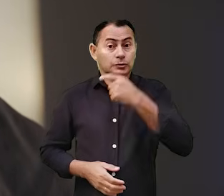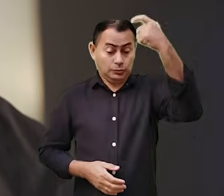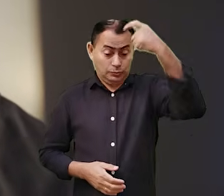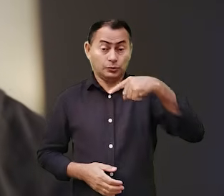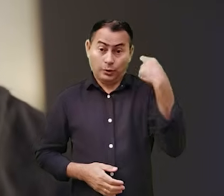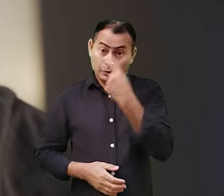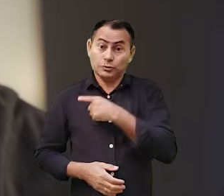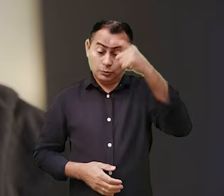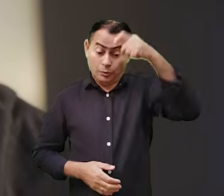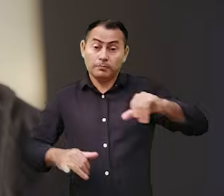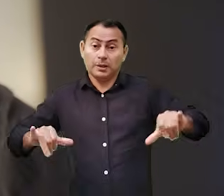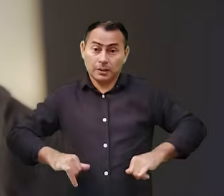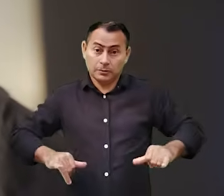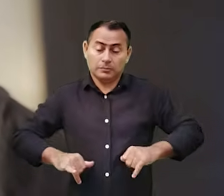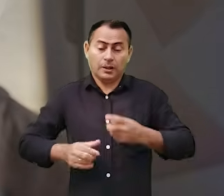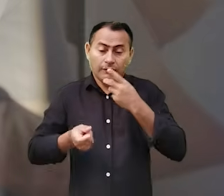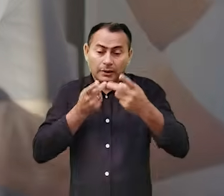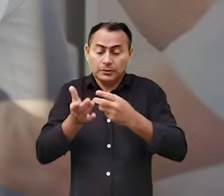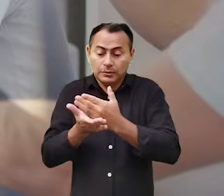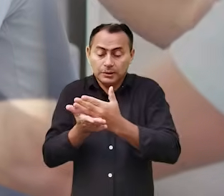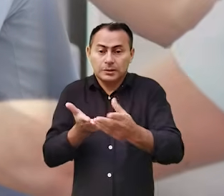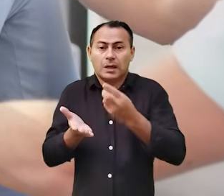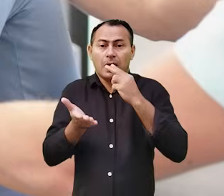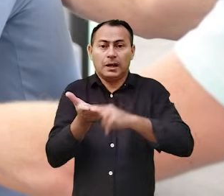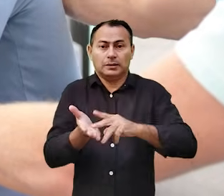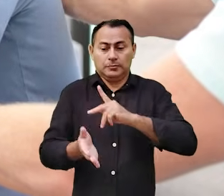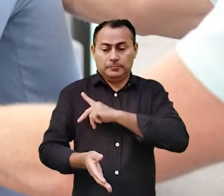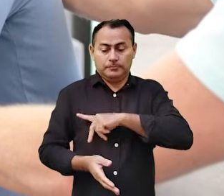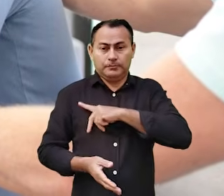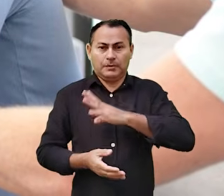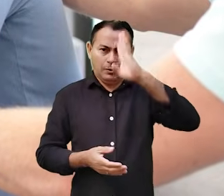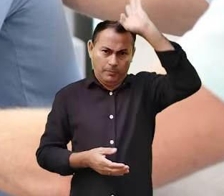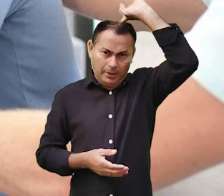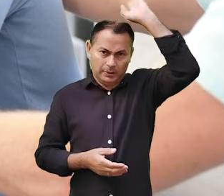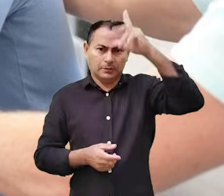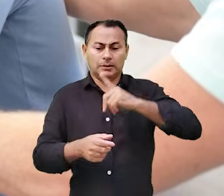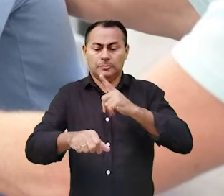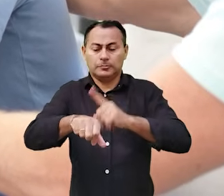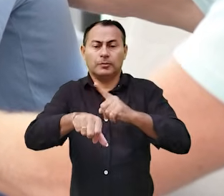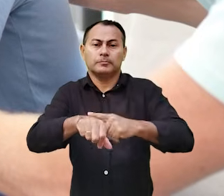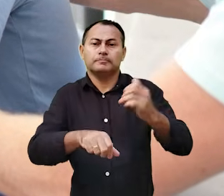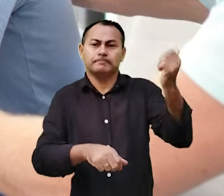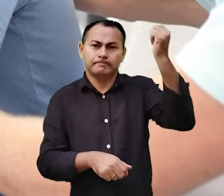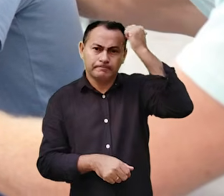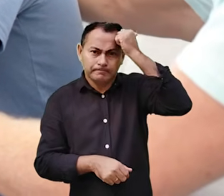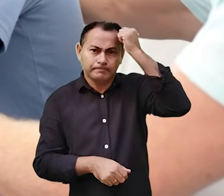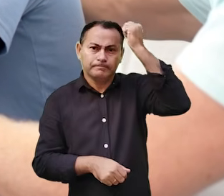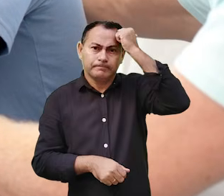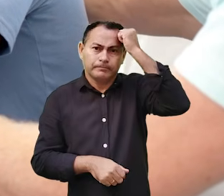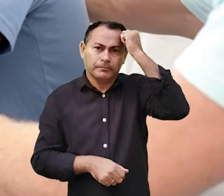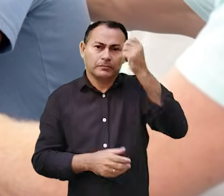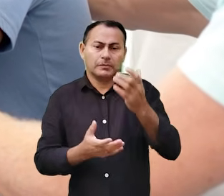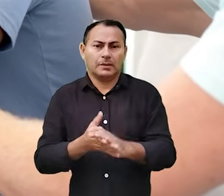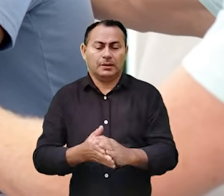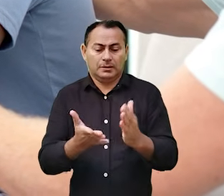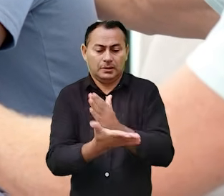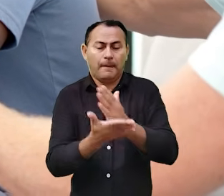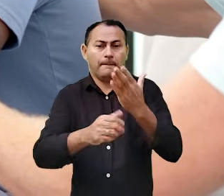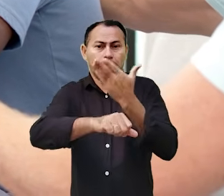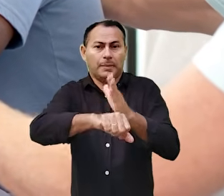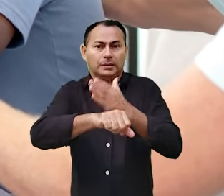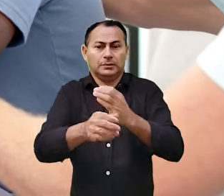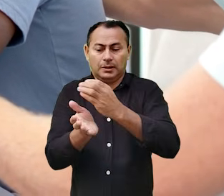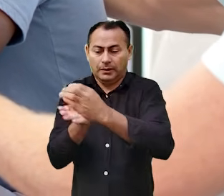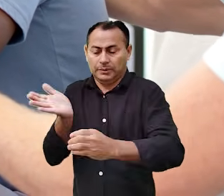somos, como já aprendemos no início da carta aos Romanos, teremos sempre momentos de arrependimento. Nesta